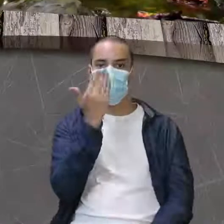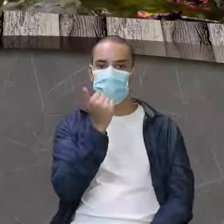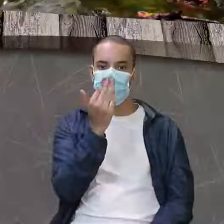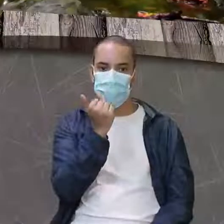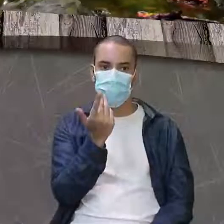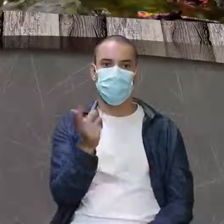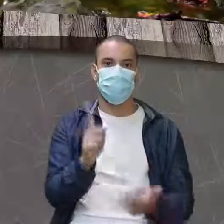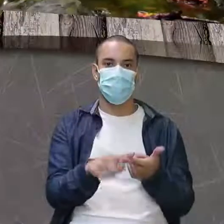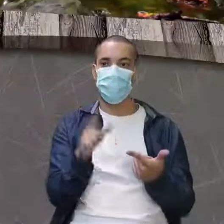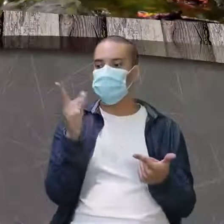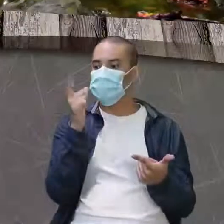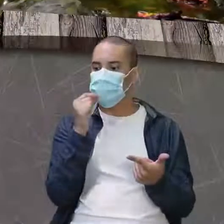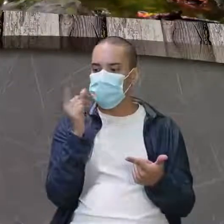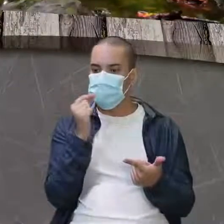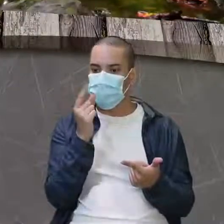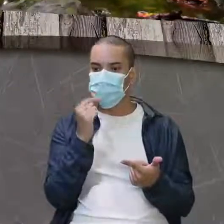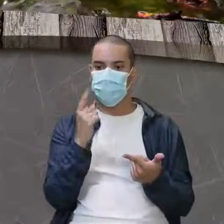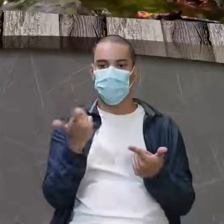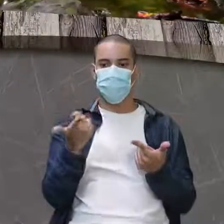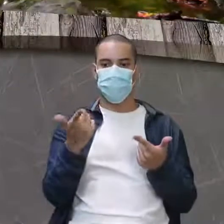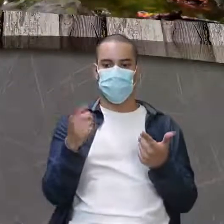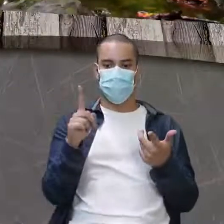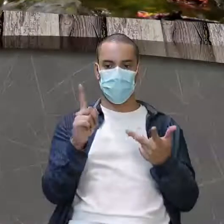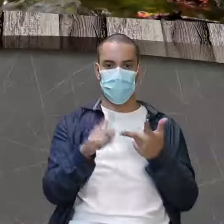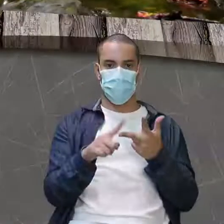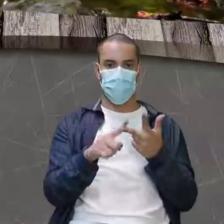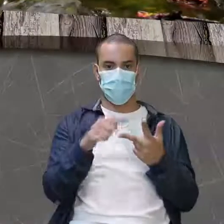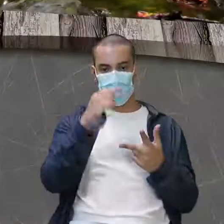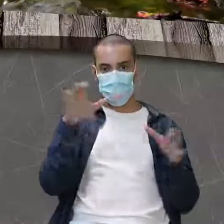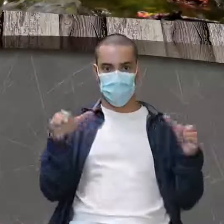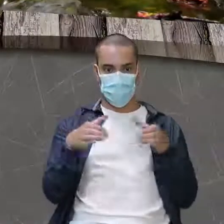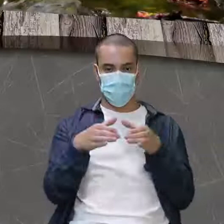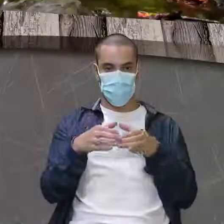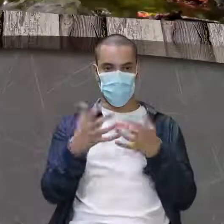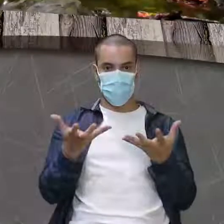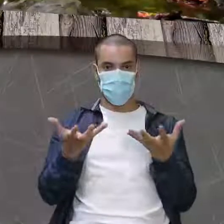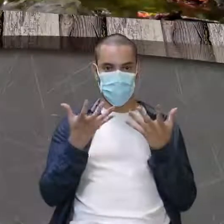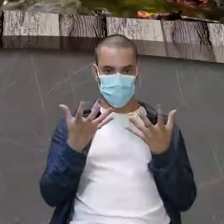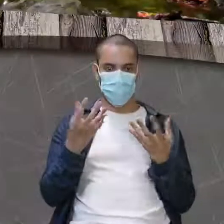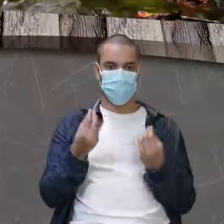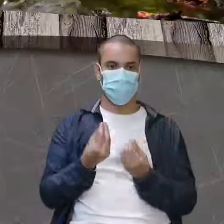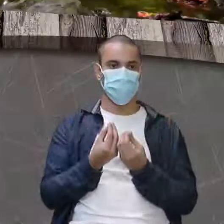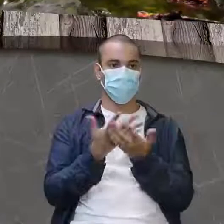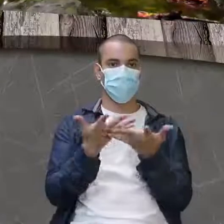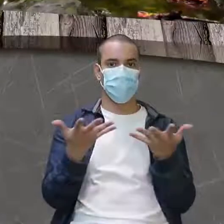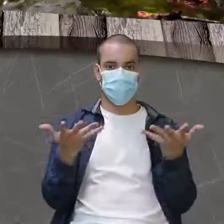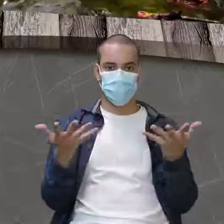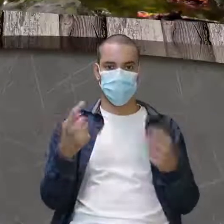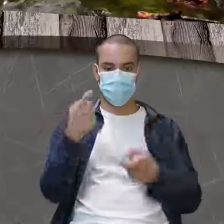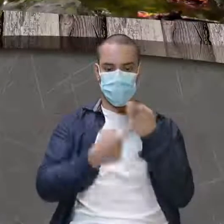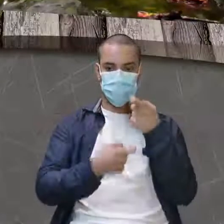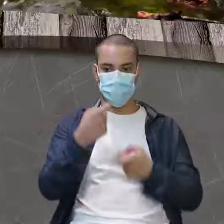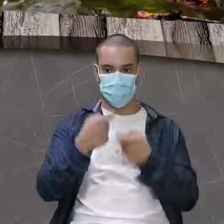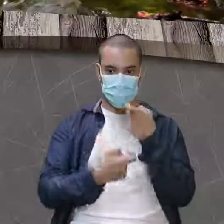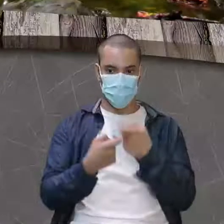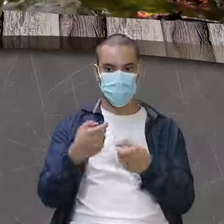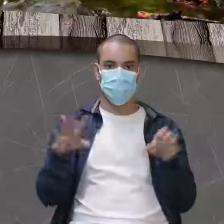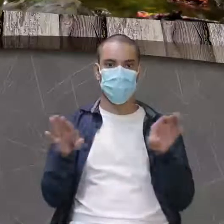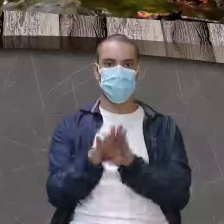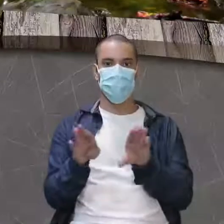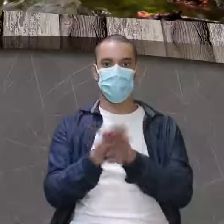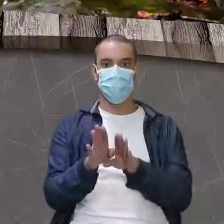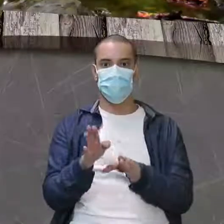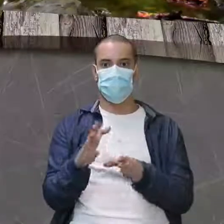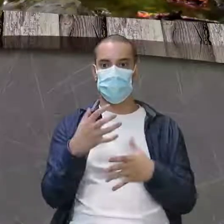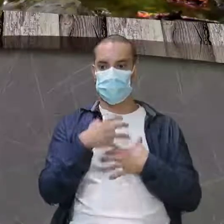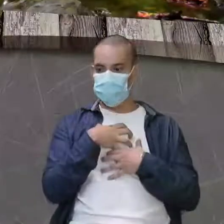de uma fonte de água, tá? Quando essas espécies querem se reproduzir, certo? Quando esses